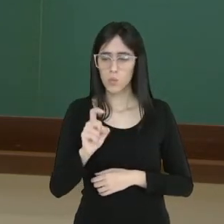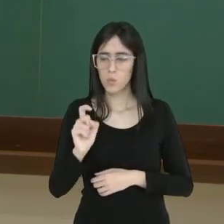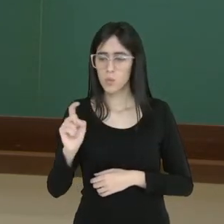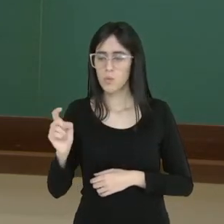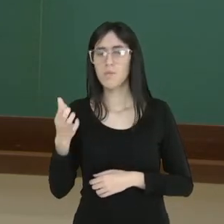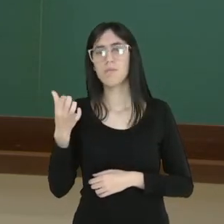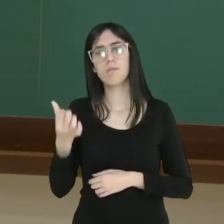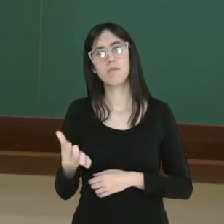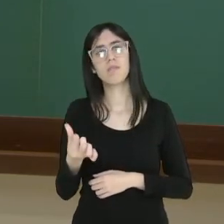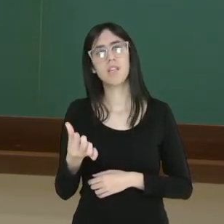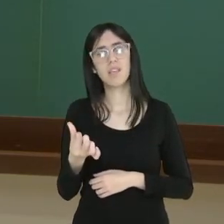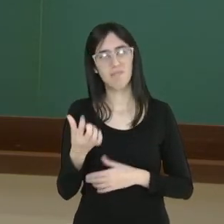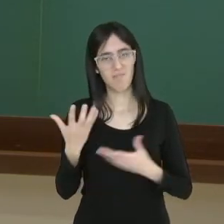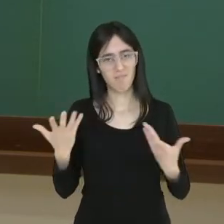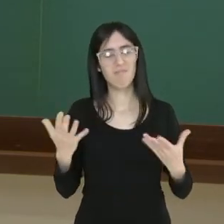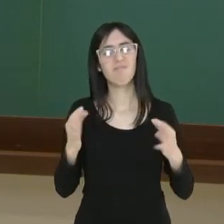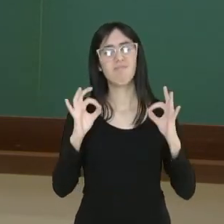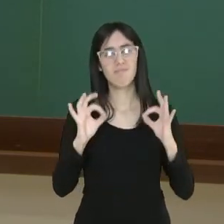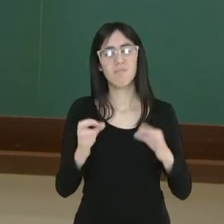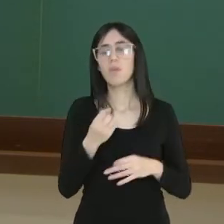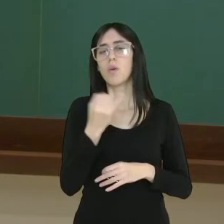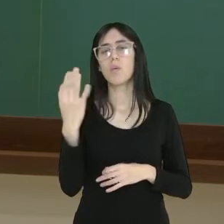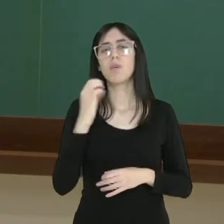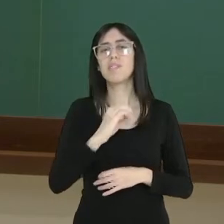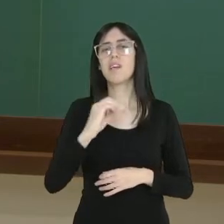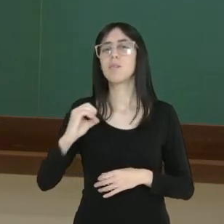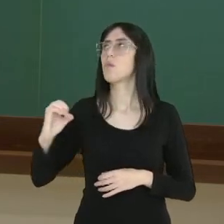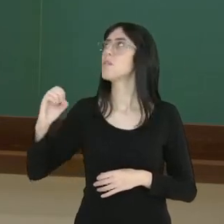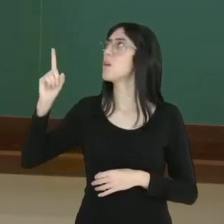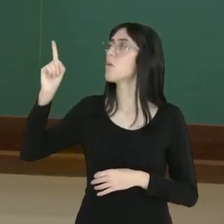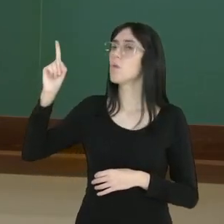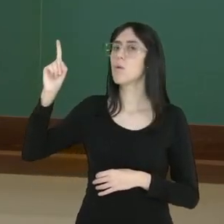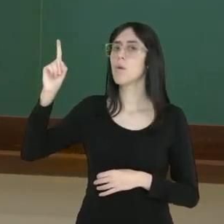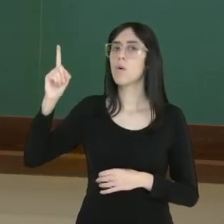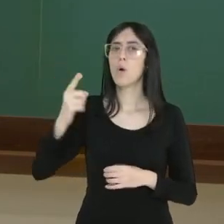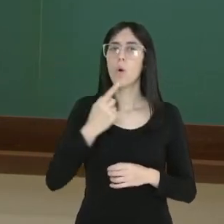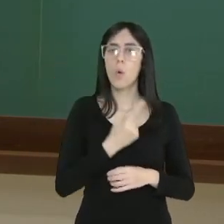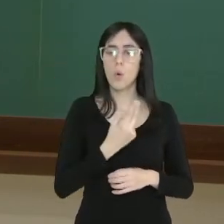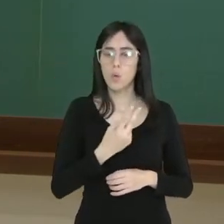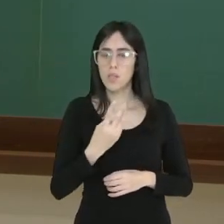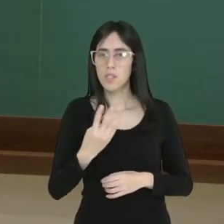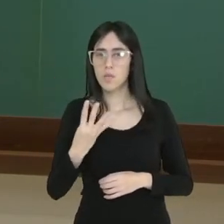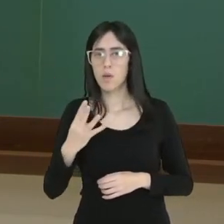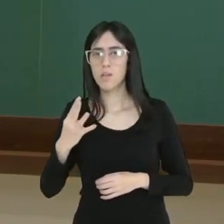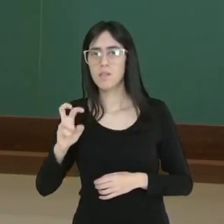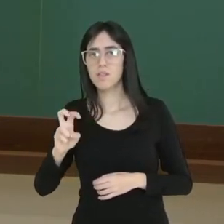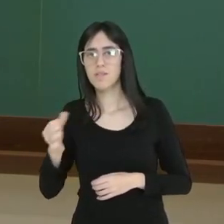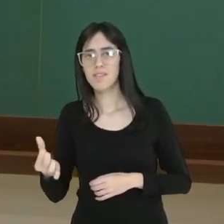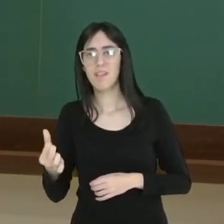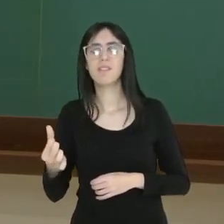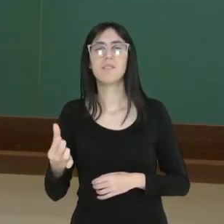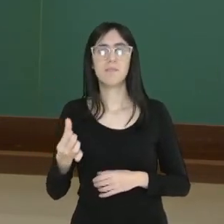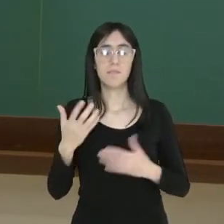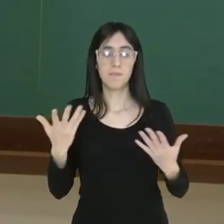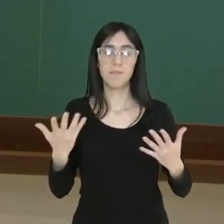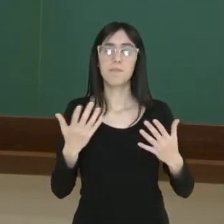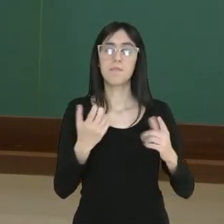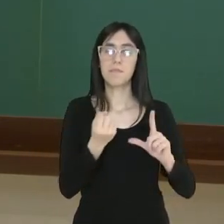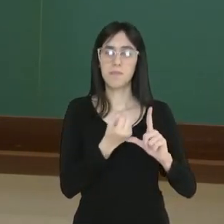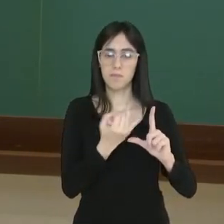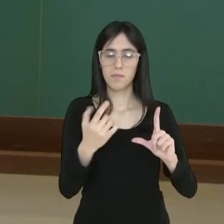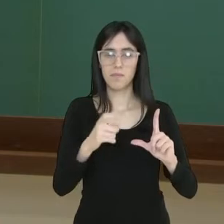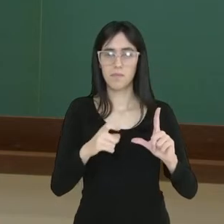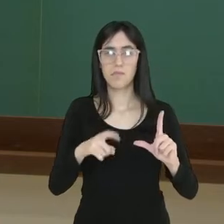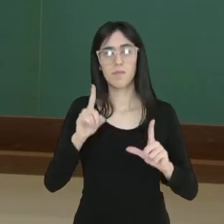valor do logaritmo. Exatamente. Quantos zeros nós temos aqui? 6. Então, o valor do logaritmo é 6, porque 10 elevado na